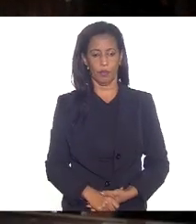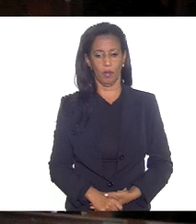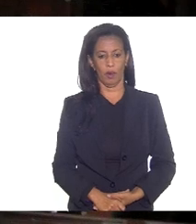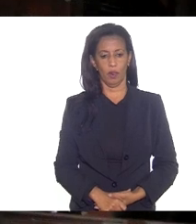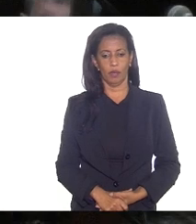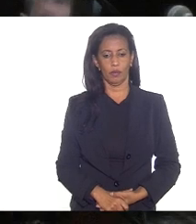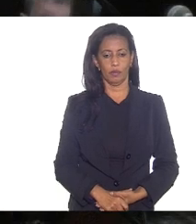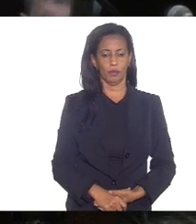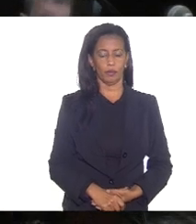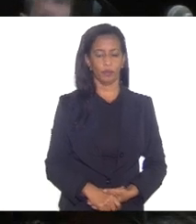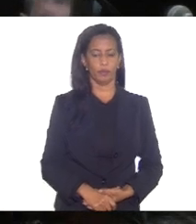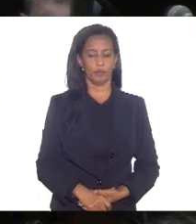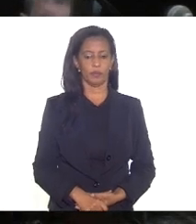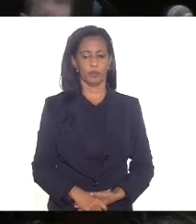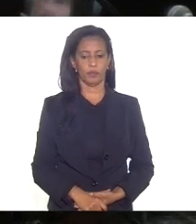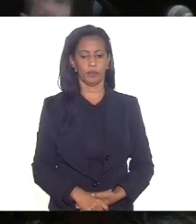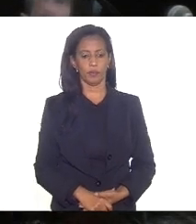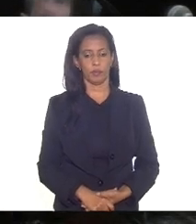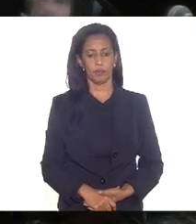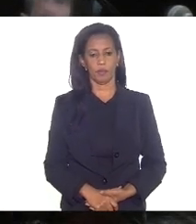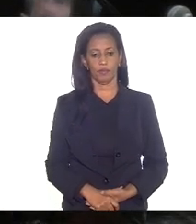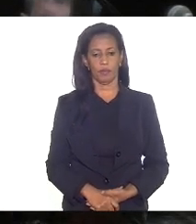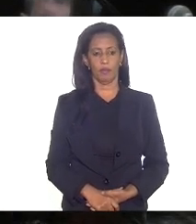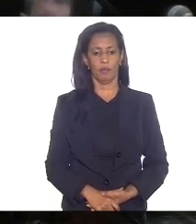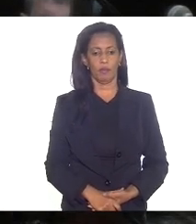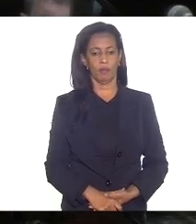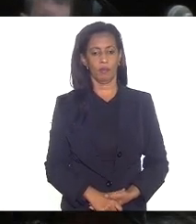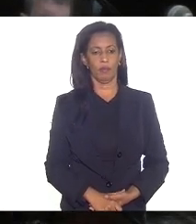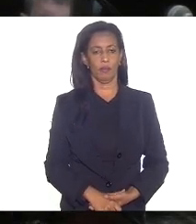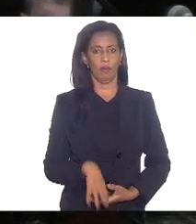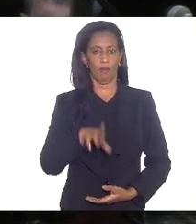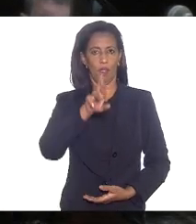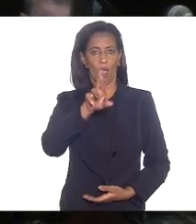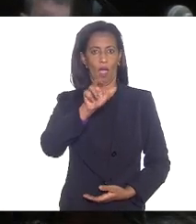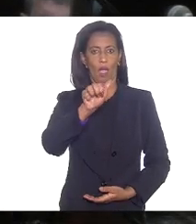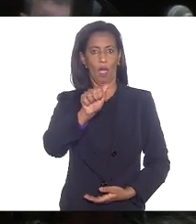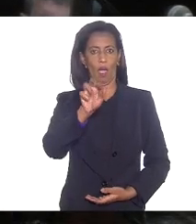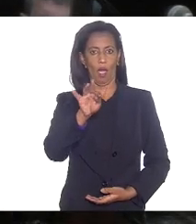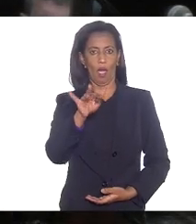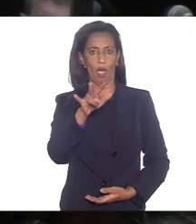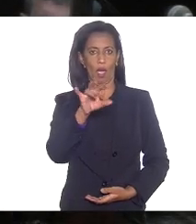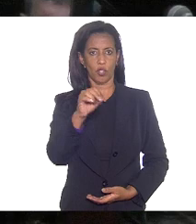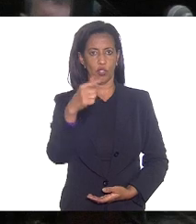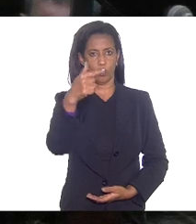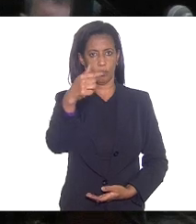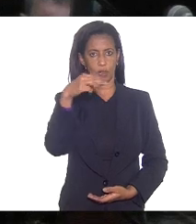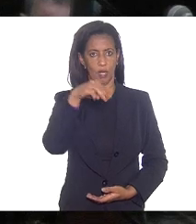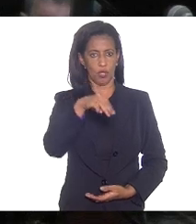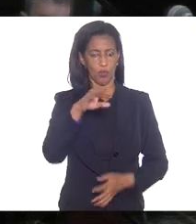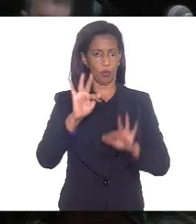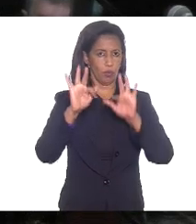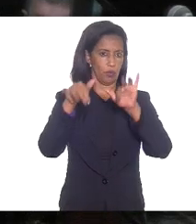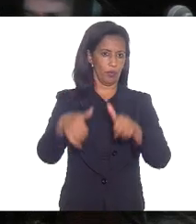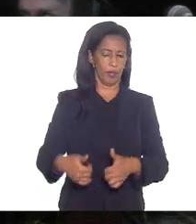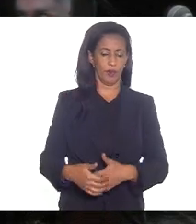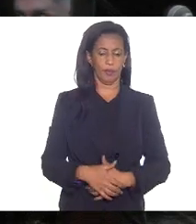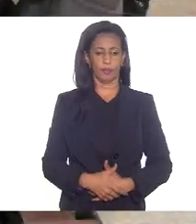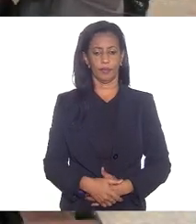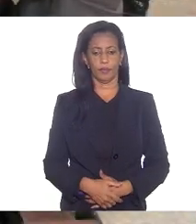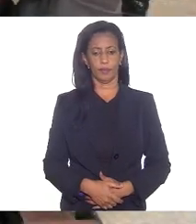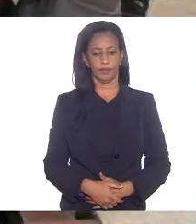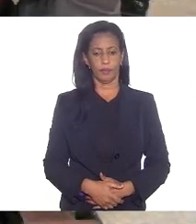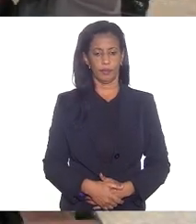O último orador inscrito é o nobre deputado Giovanni Ratinho. Vossa Excelência tem 7 minutos para sua manifestação.